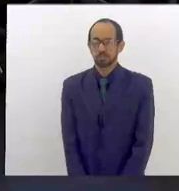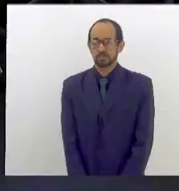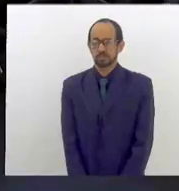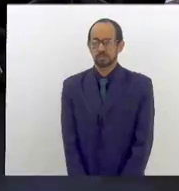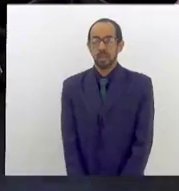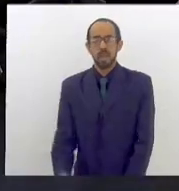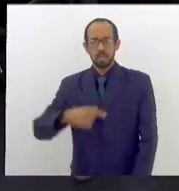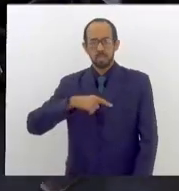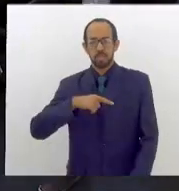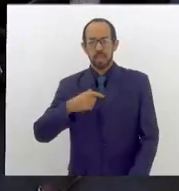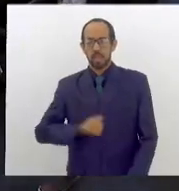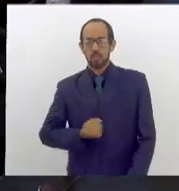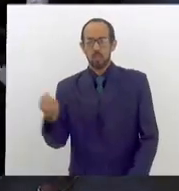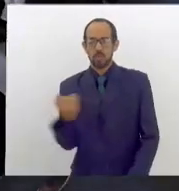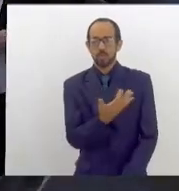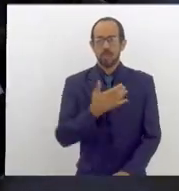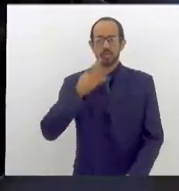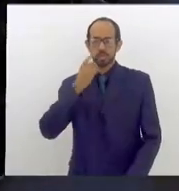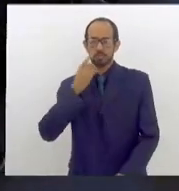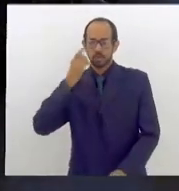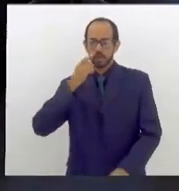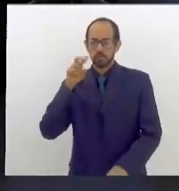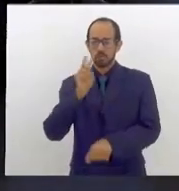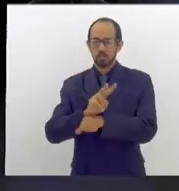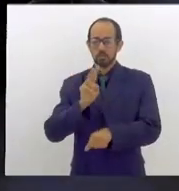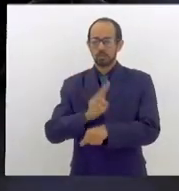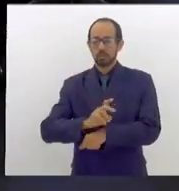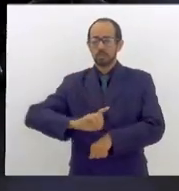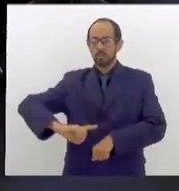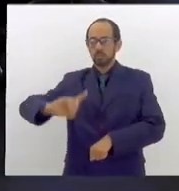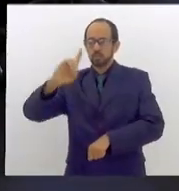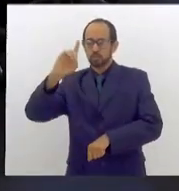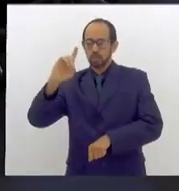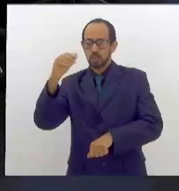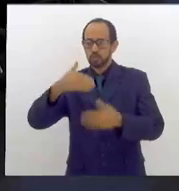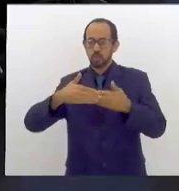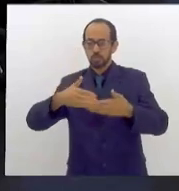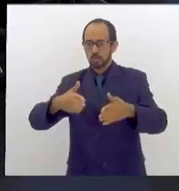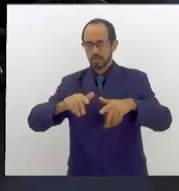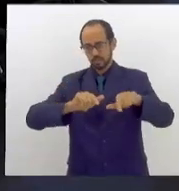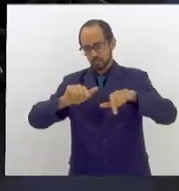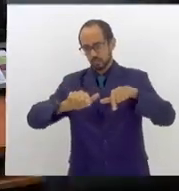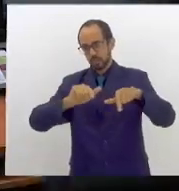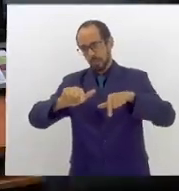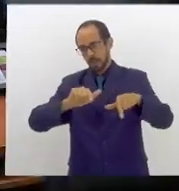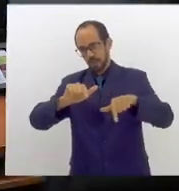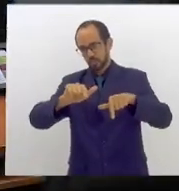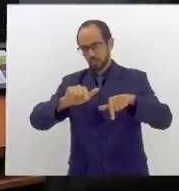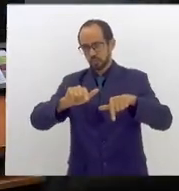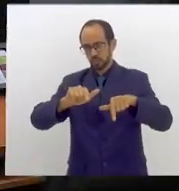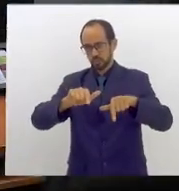havendo número legal e sobre a proteção de Deus iniciamos os nossos trabalhos